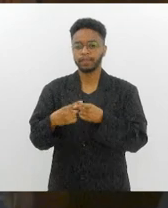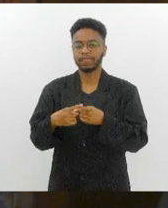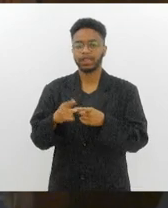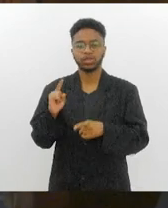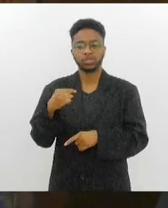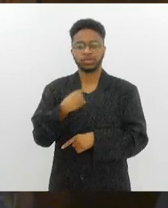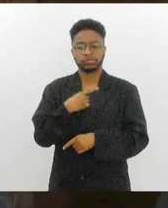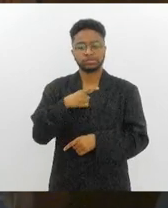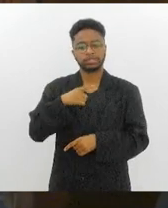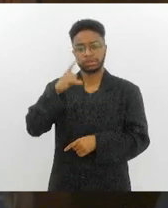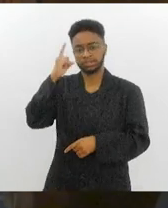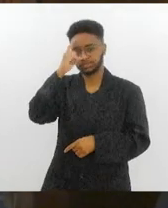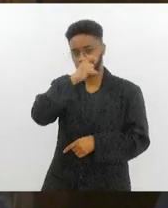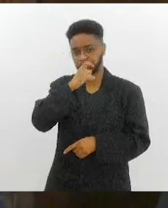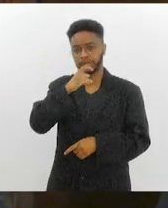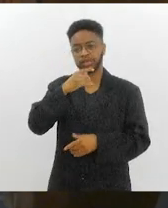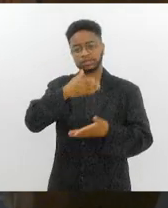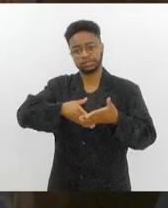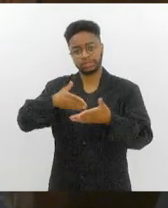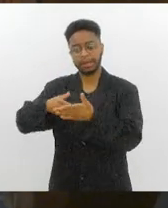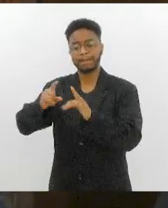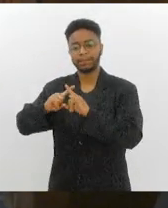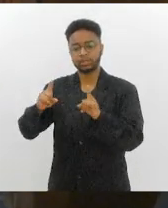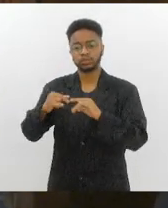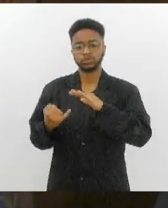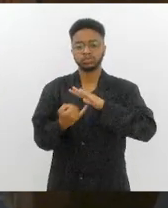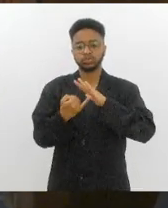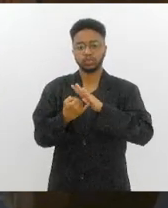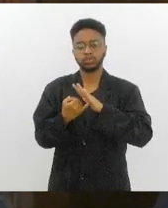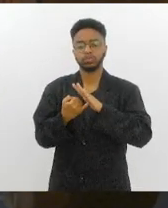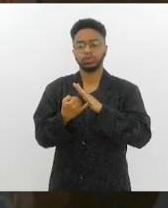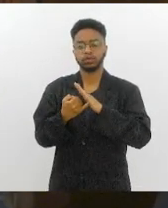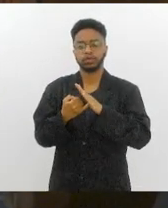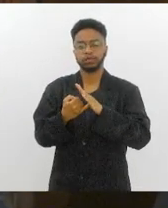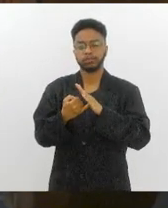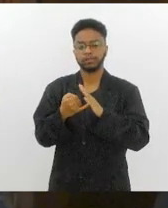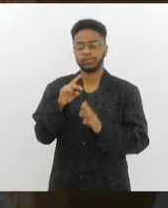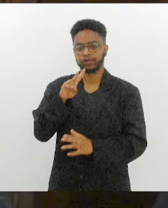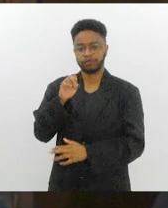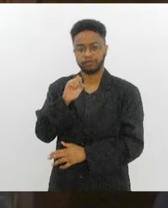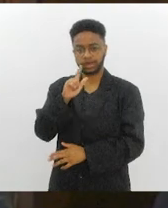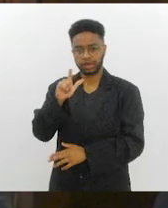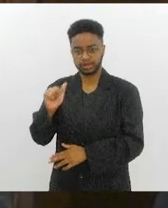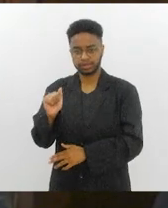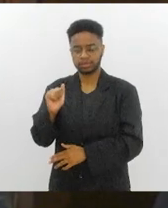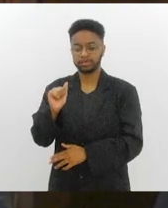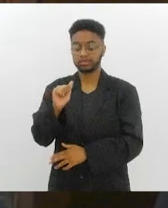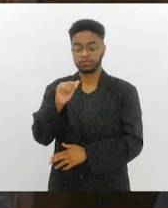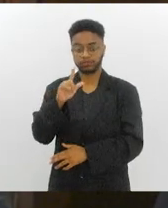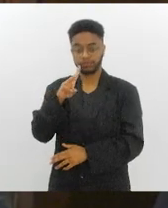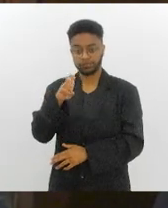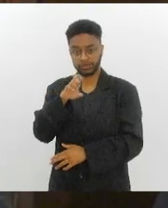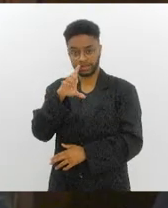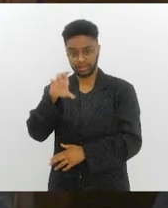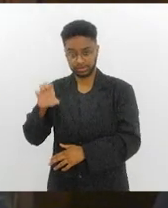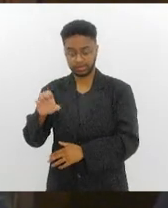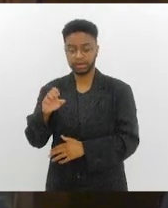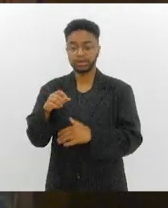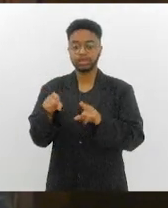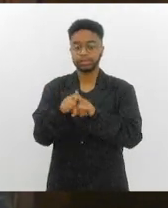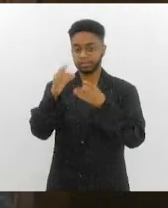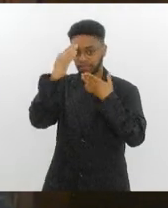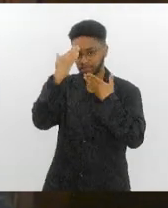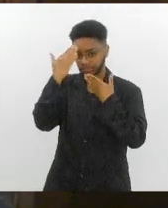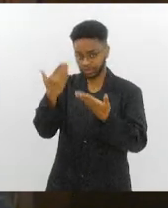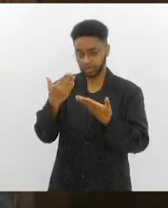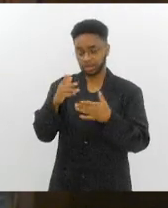grande, que é o Instituto Cultural Vale. Muito obrigado, Instituto Cultural Vale, muito obrigado a essa parceria